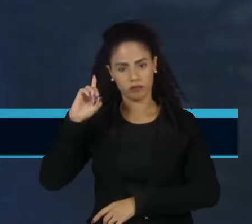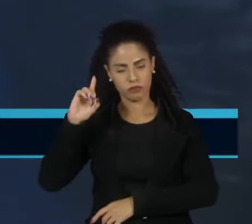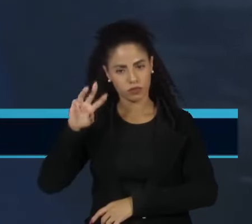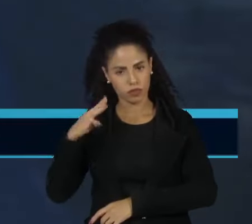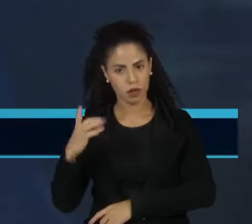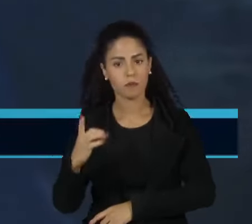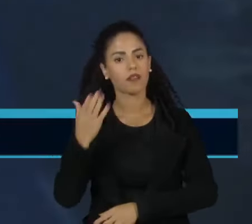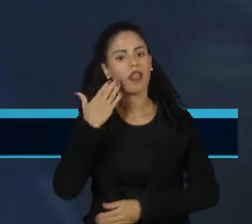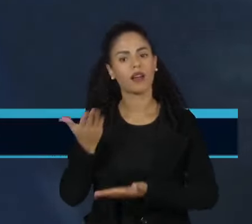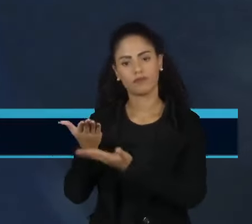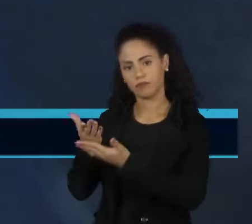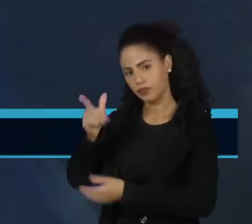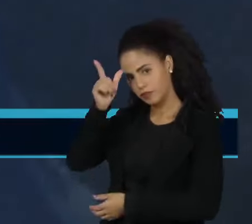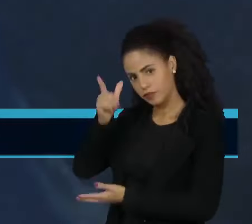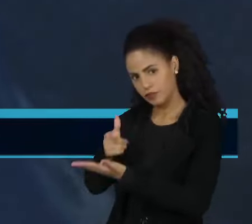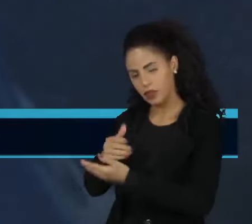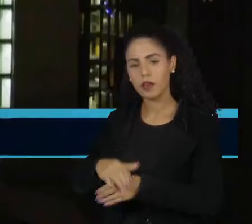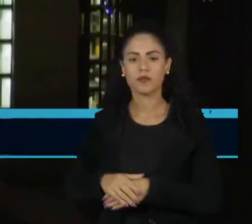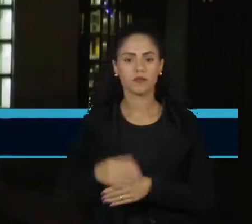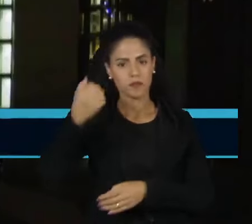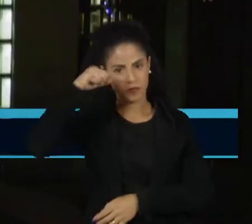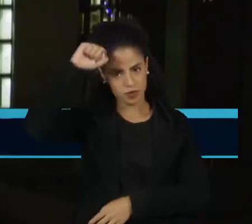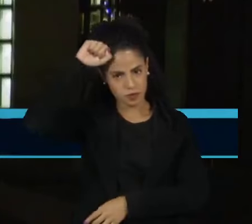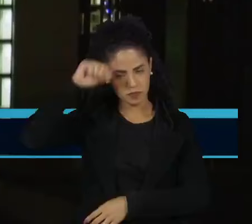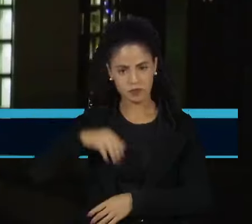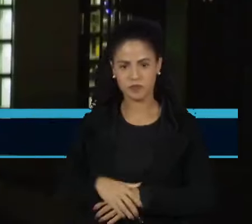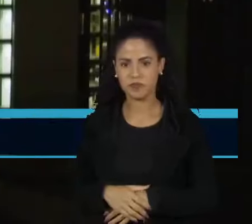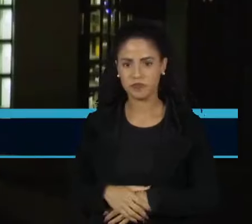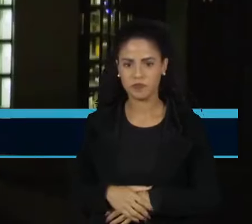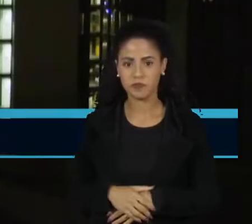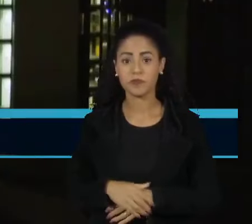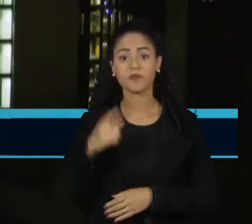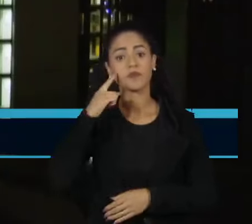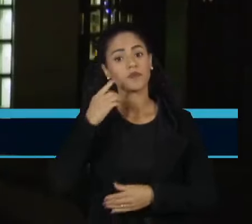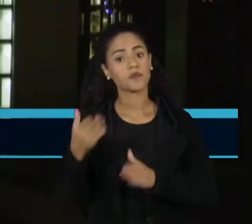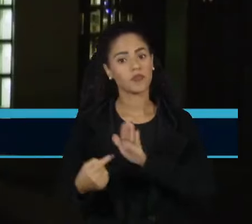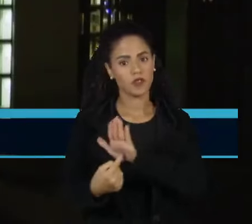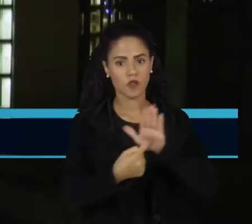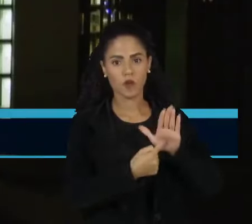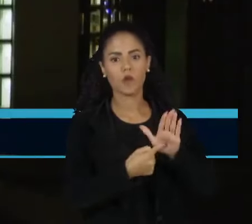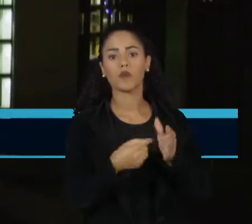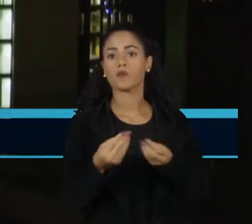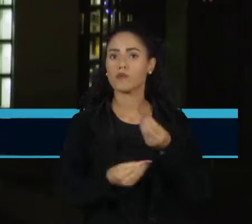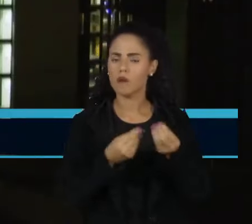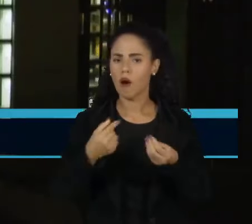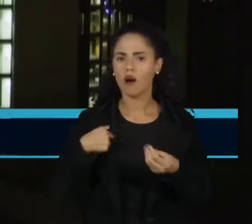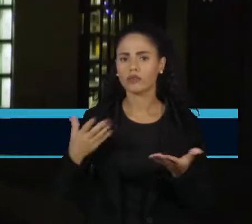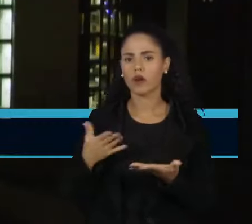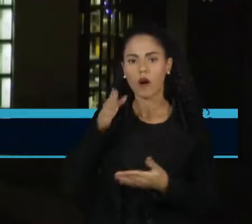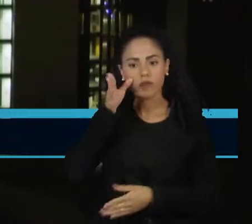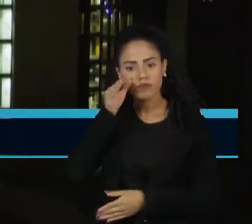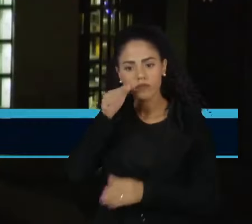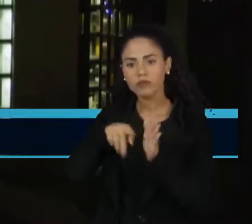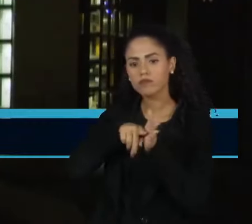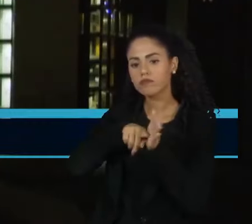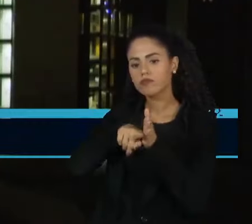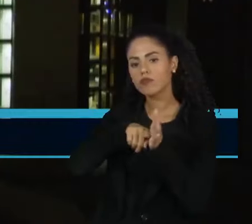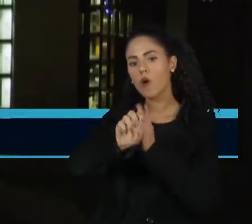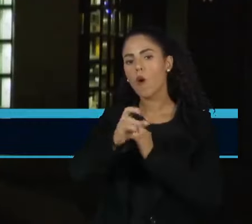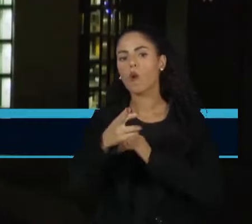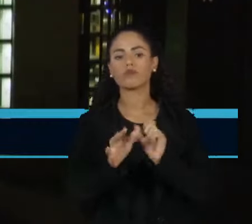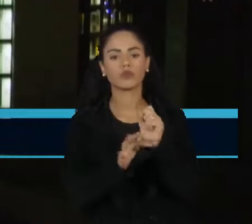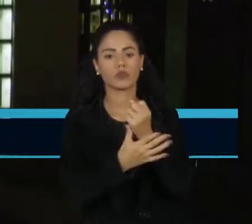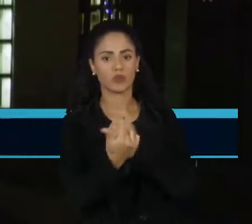vell nossa parceira em Alemanha em Berlim Vista com reservas na Europa por temor de espionagem ou de falta de